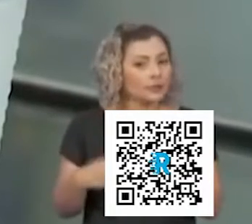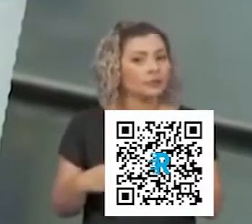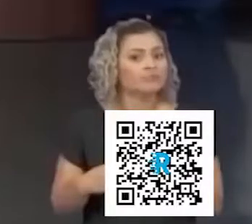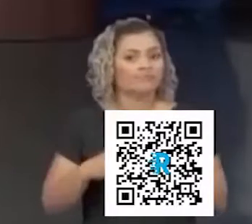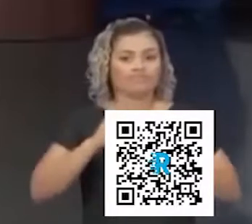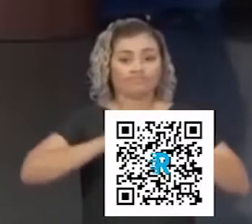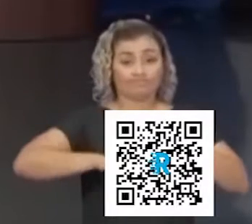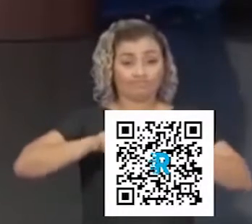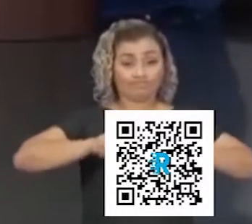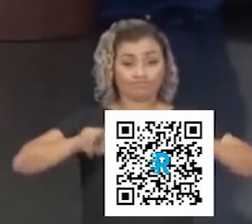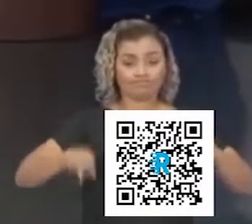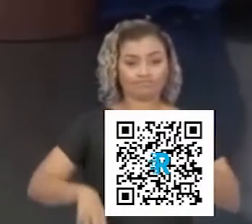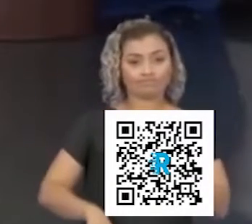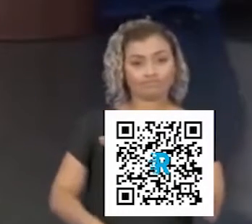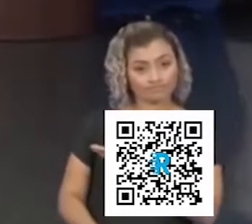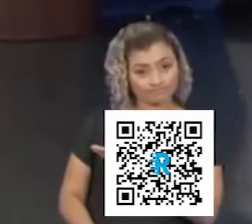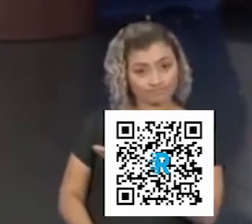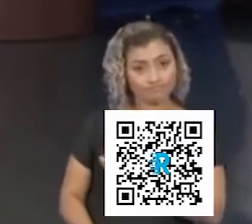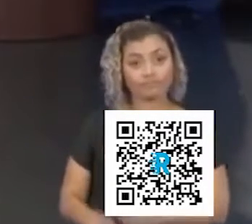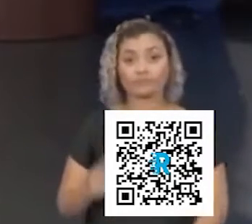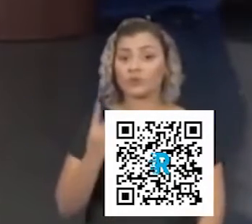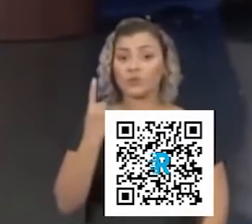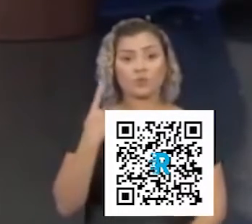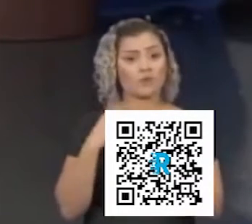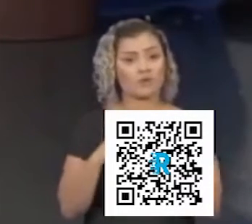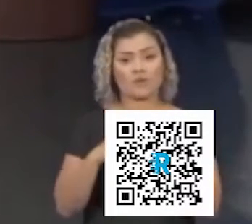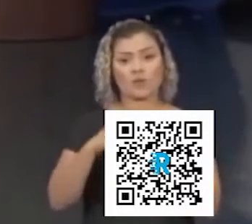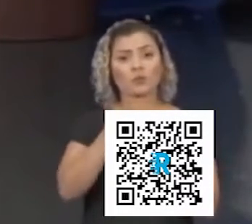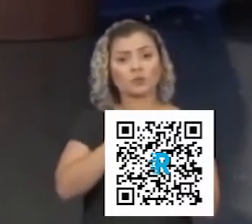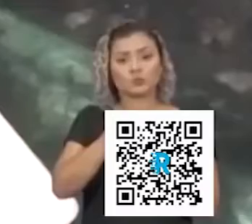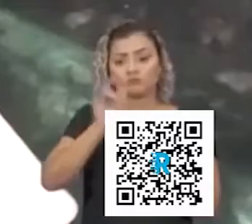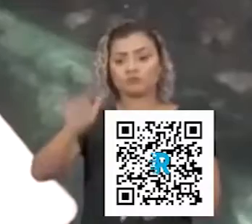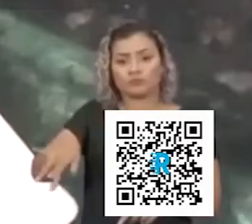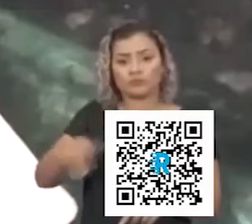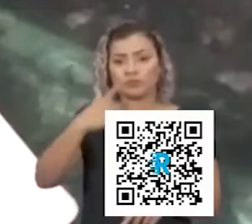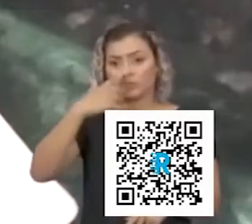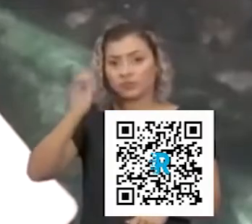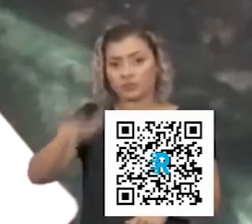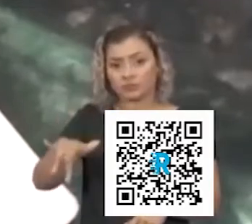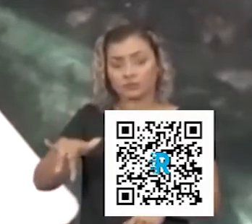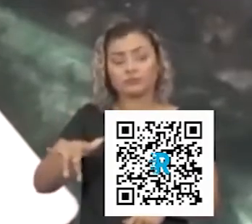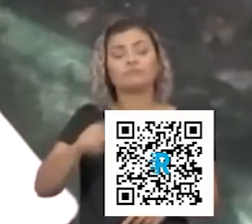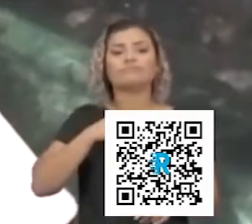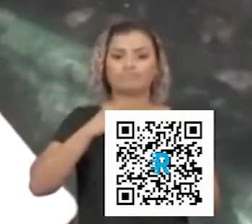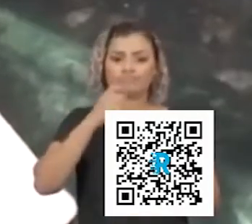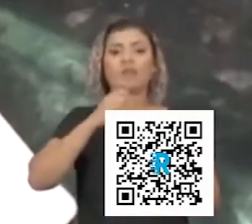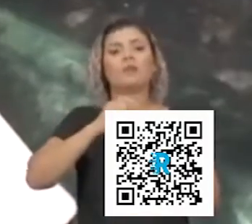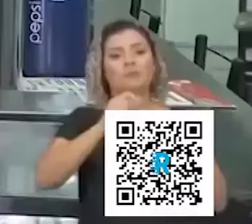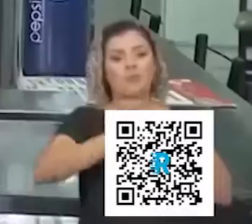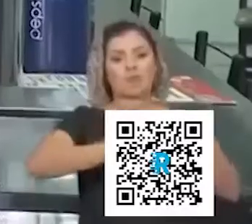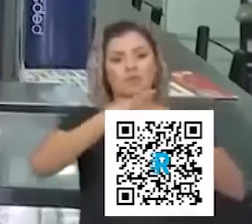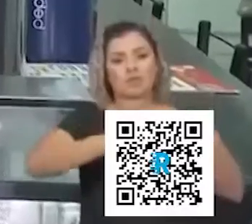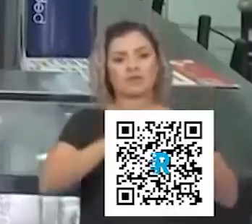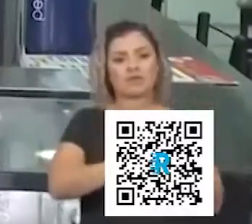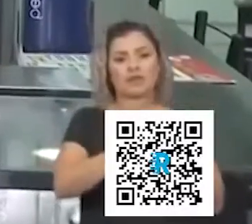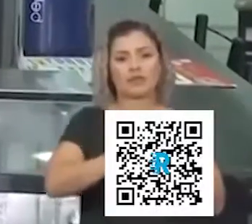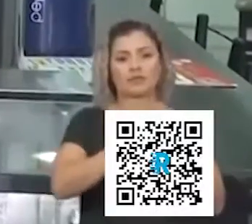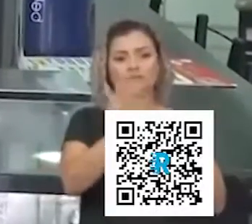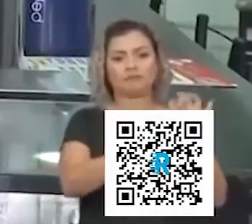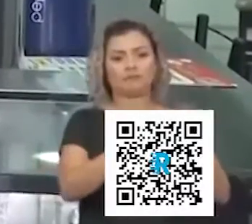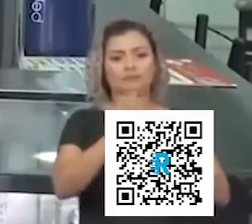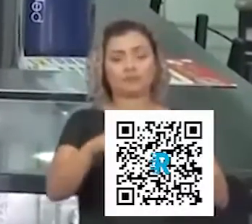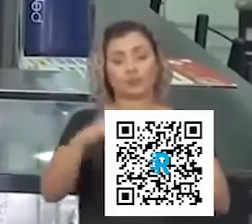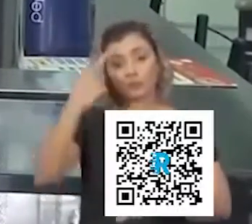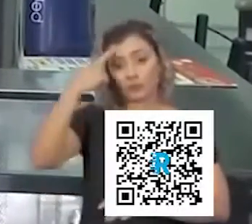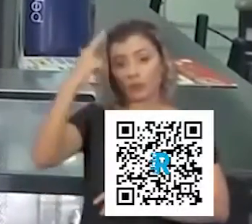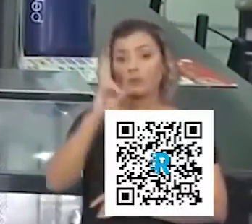esses produtos, geralmente usados apenas uma única vez e depois descartados, são poluentes e pouco reciclados. O dono deste